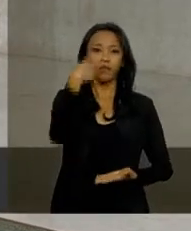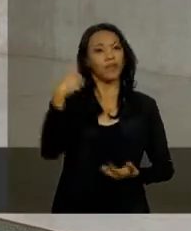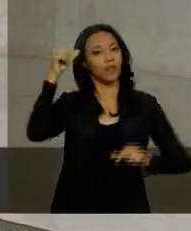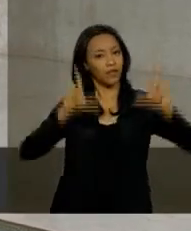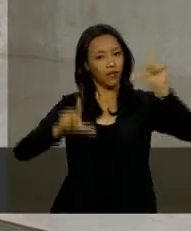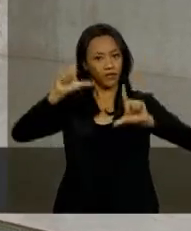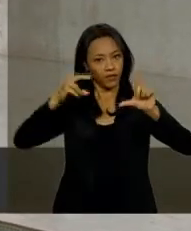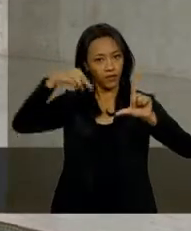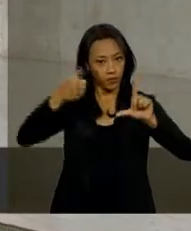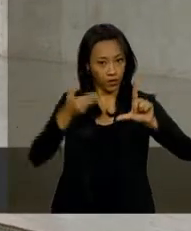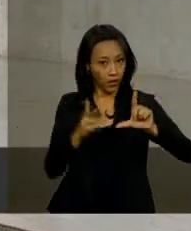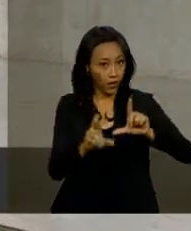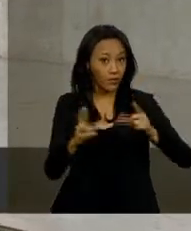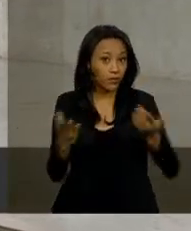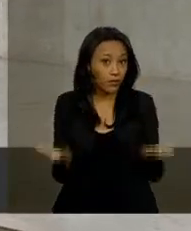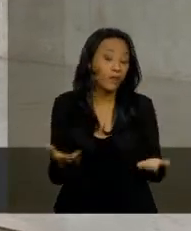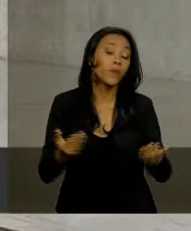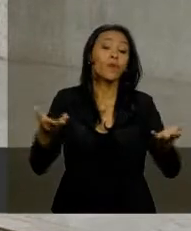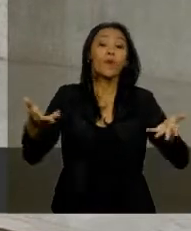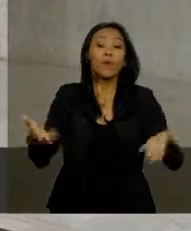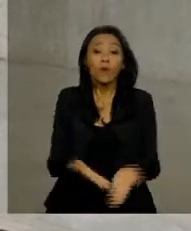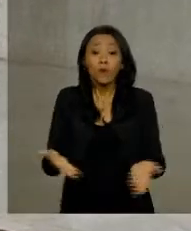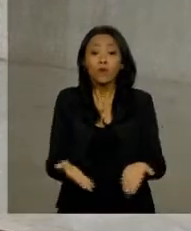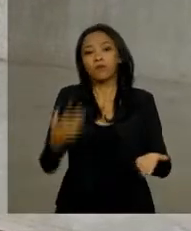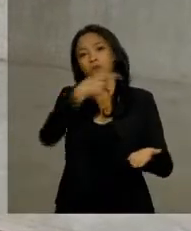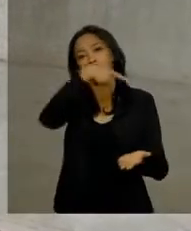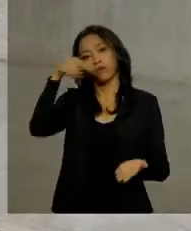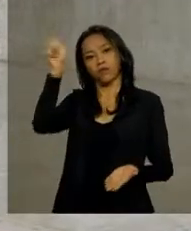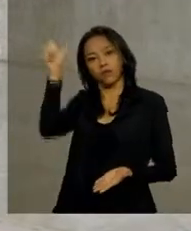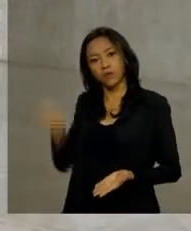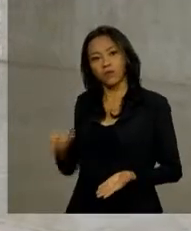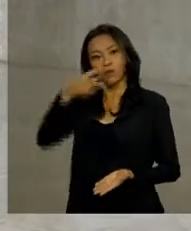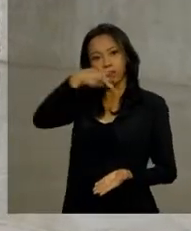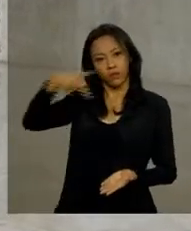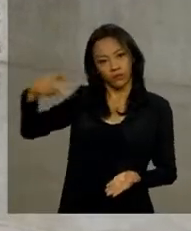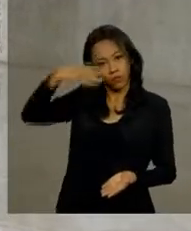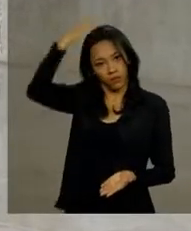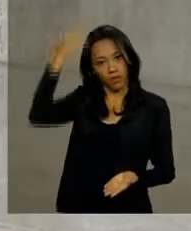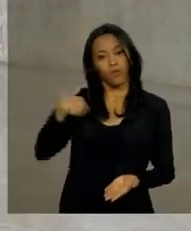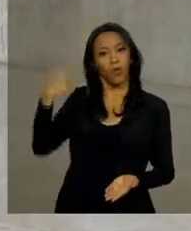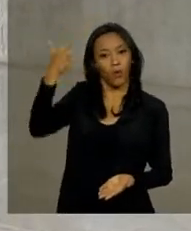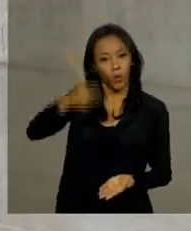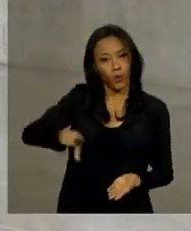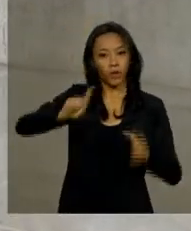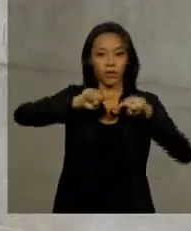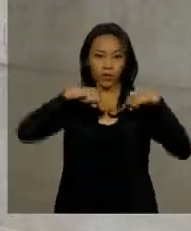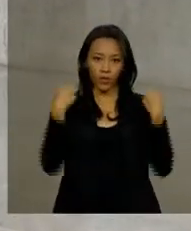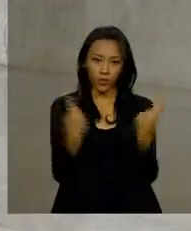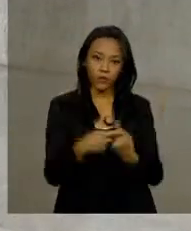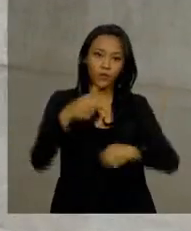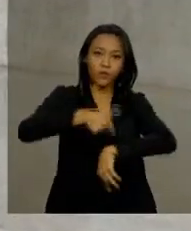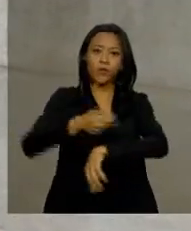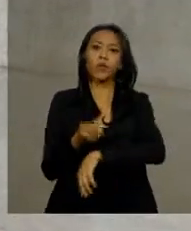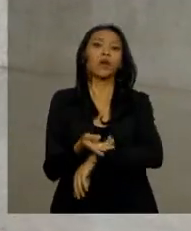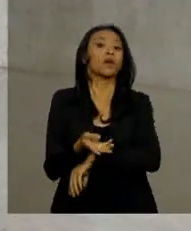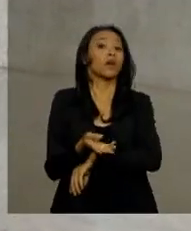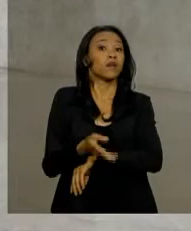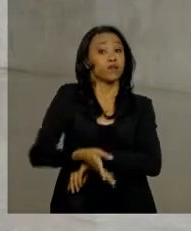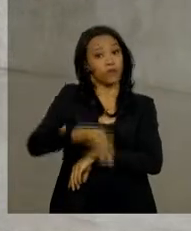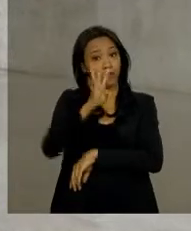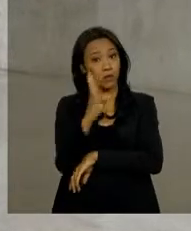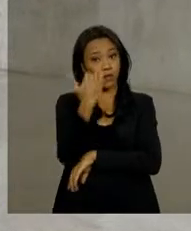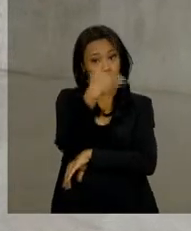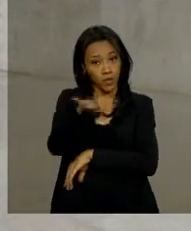nbr bem a ilha hoje o presidente michel temer e volta a se reunir aqui no palácio do planalto a partir das 14 30